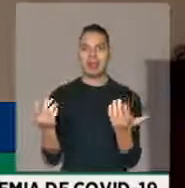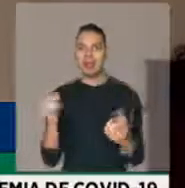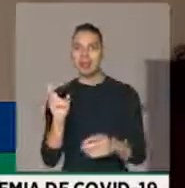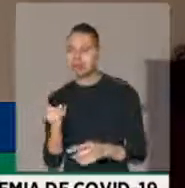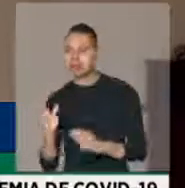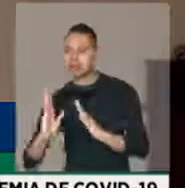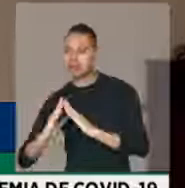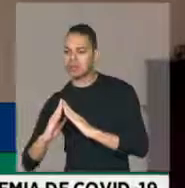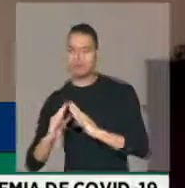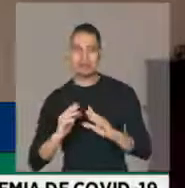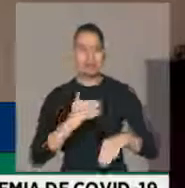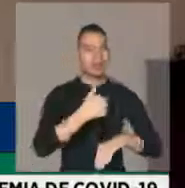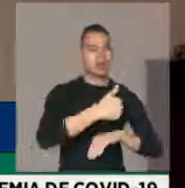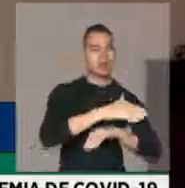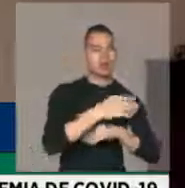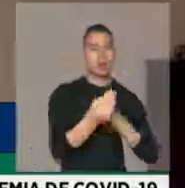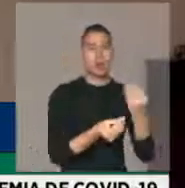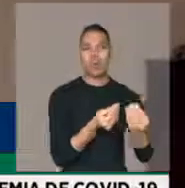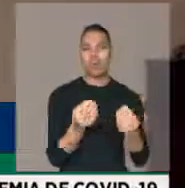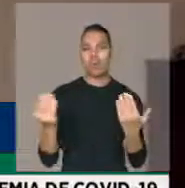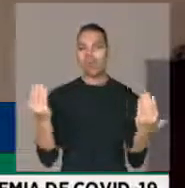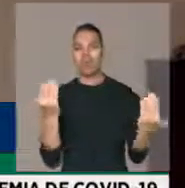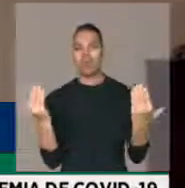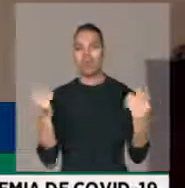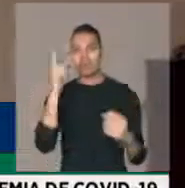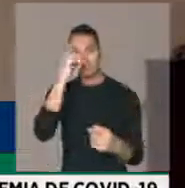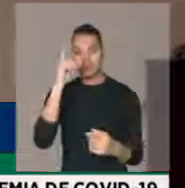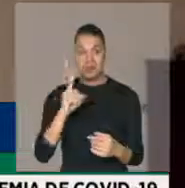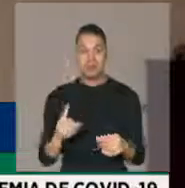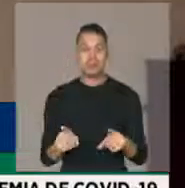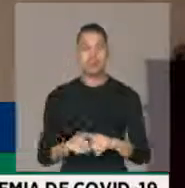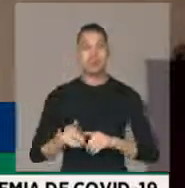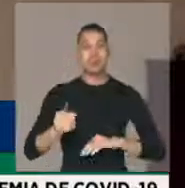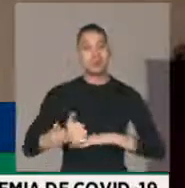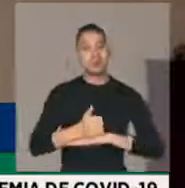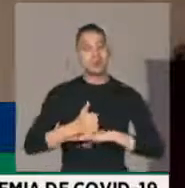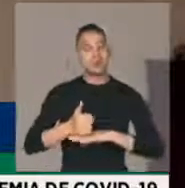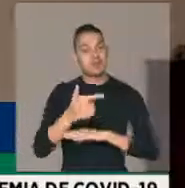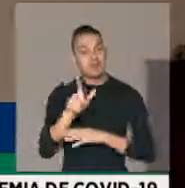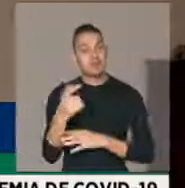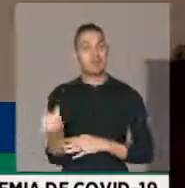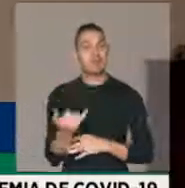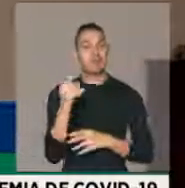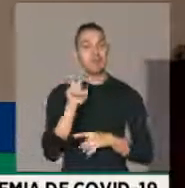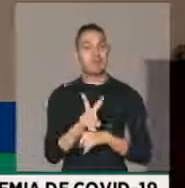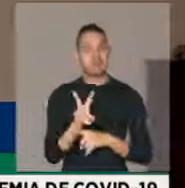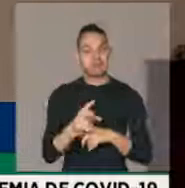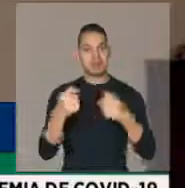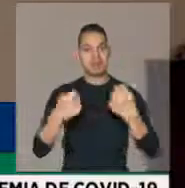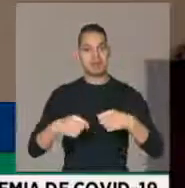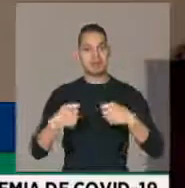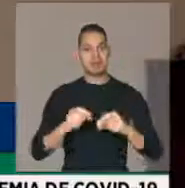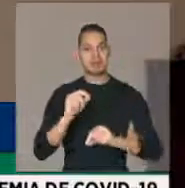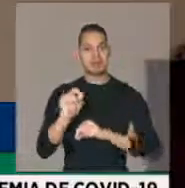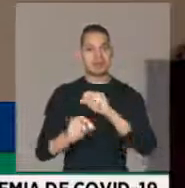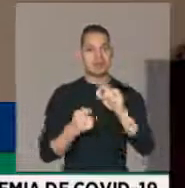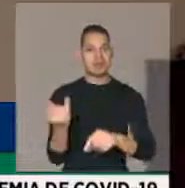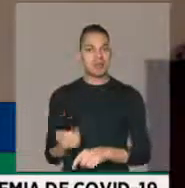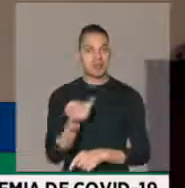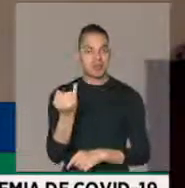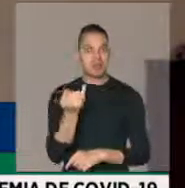as imagens da imprensa, aliás, outra profissão essencial que deve ser protegida porque está sendo fundamental